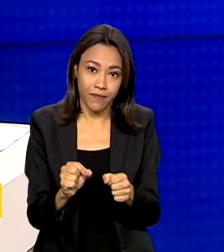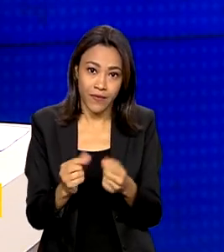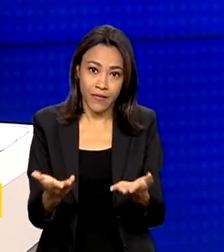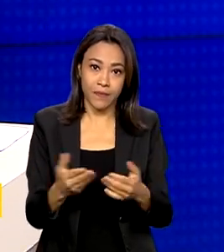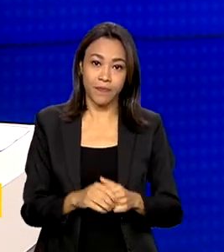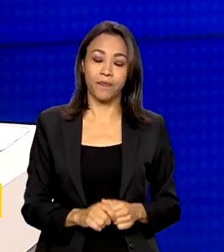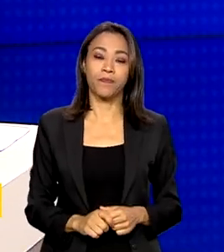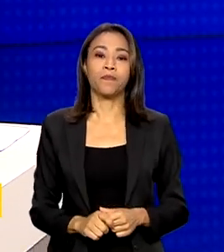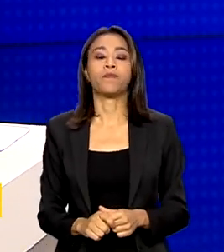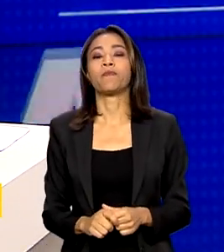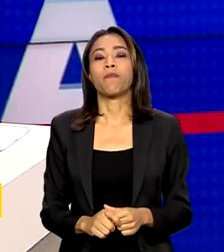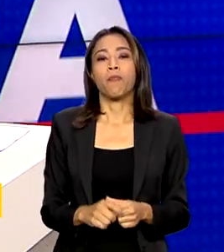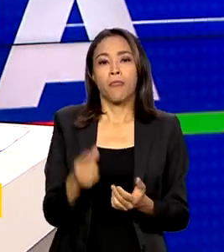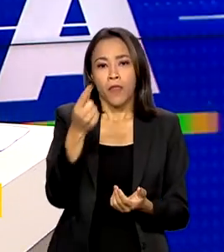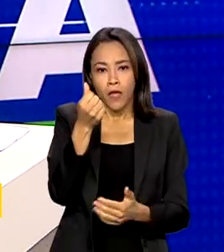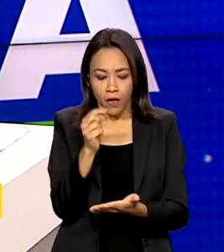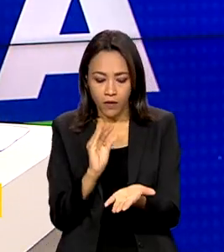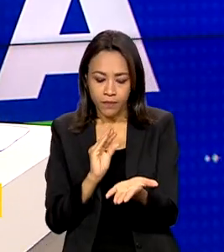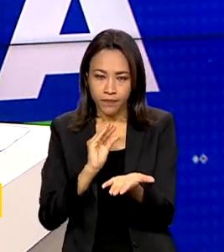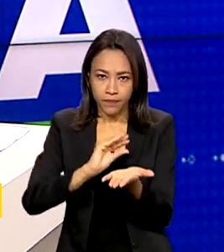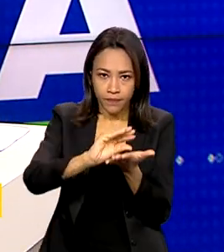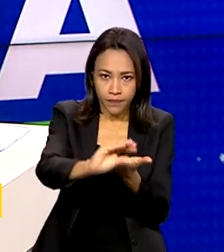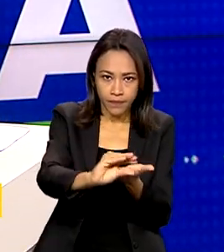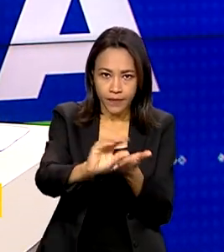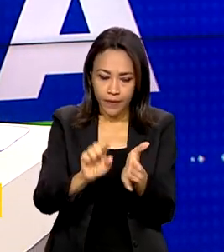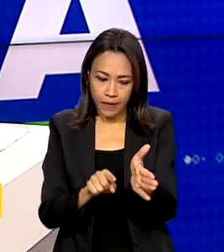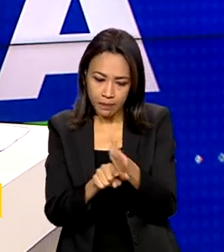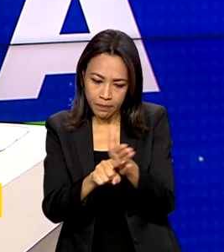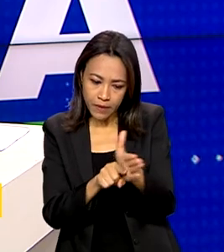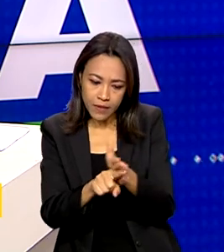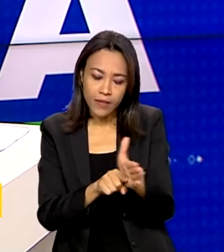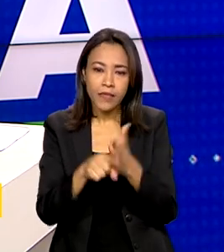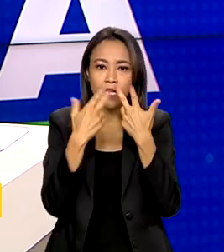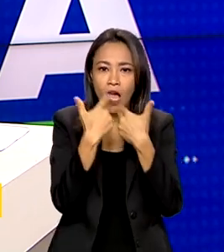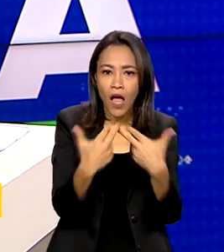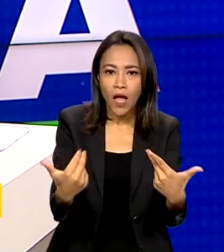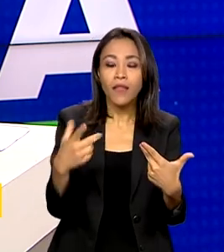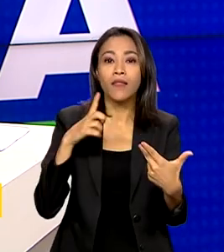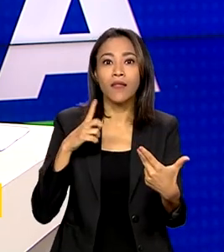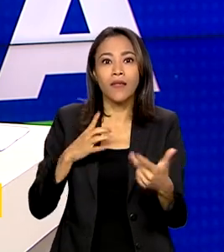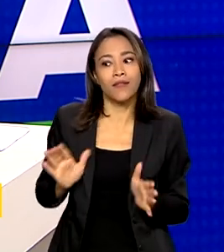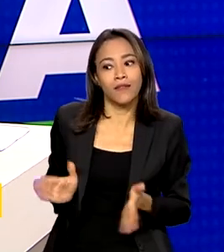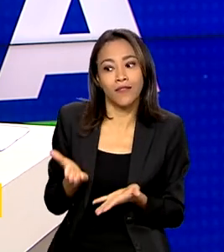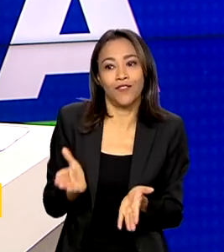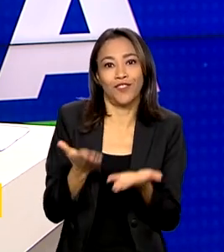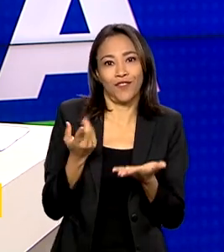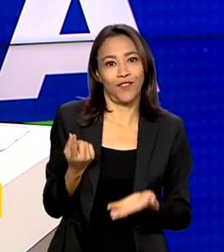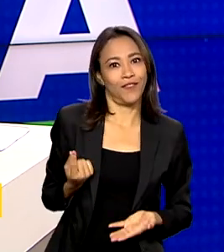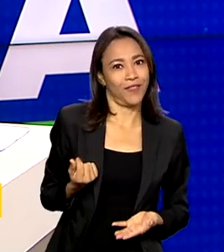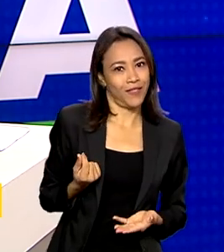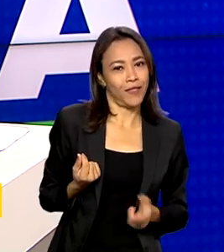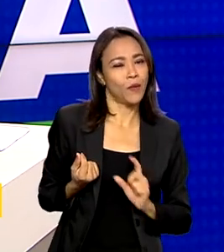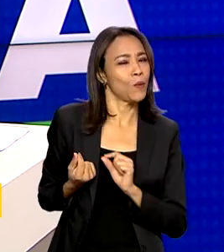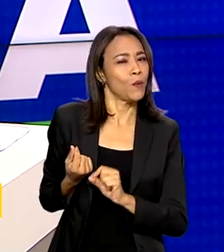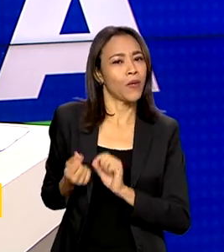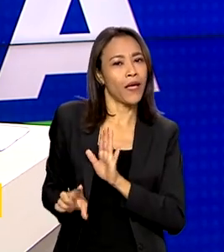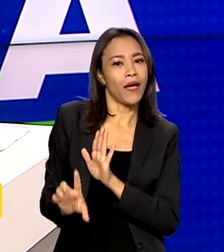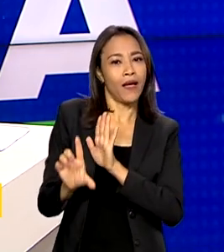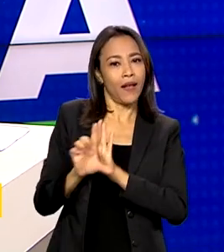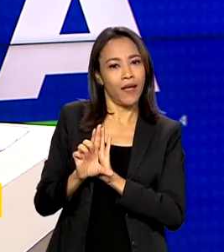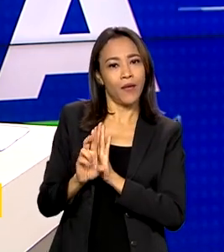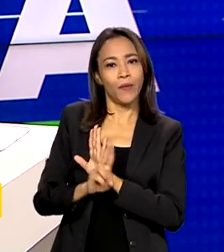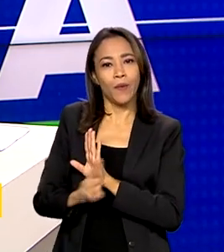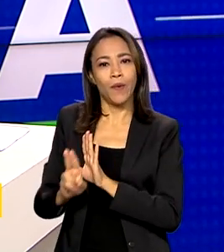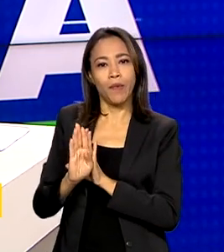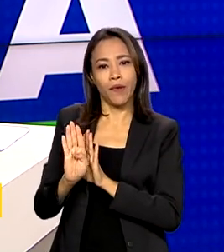O investimento em pesquisa e inovação no país conta com um novo incentivo financeiro, que é a Lei do Bem. Por